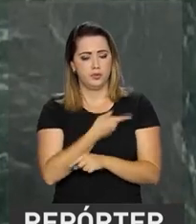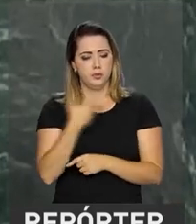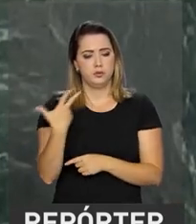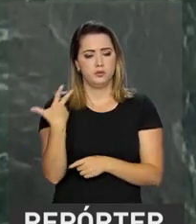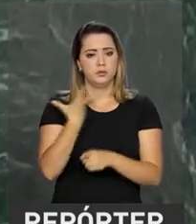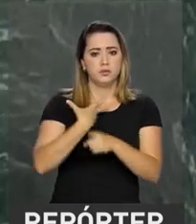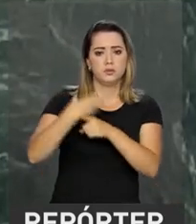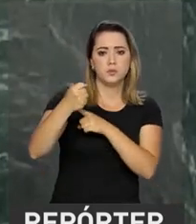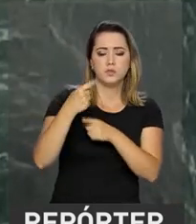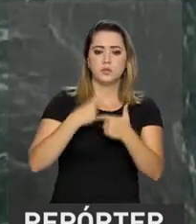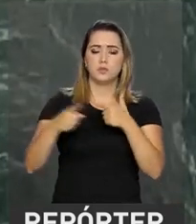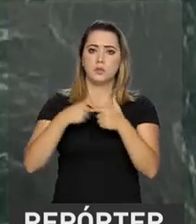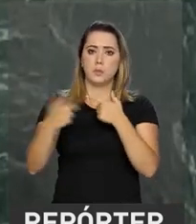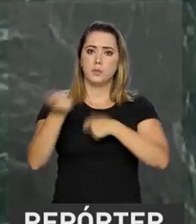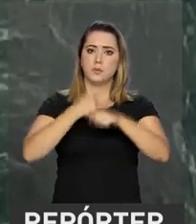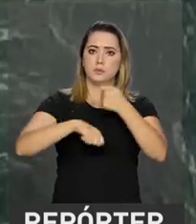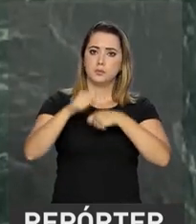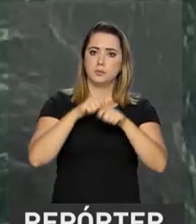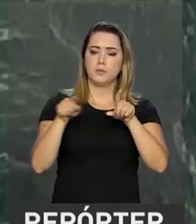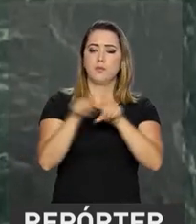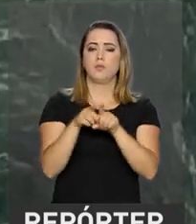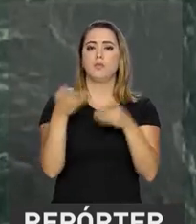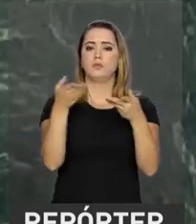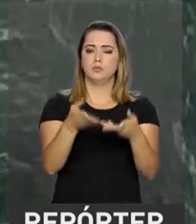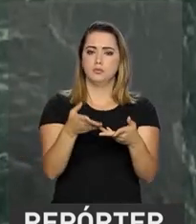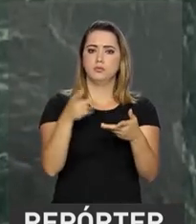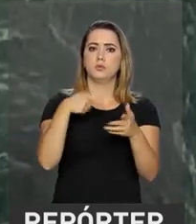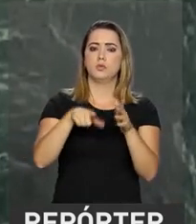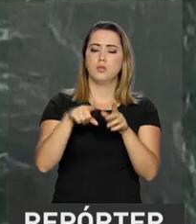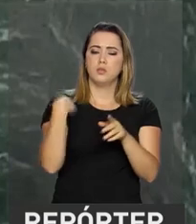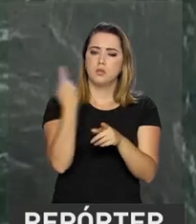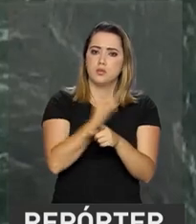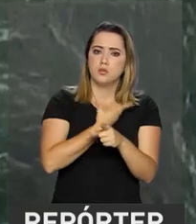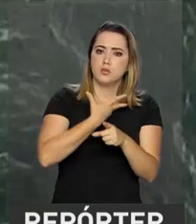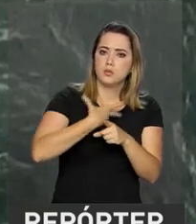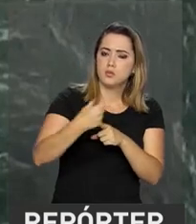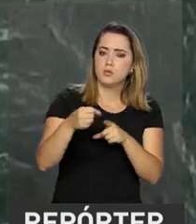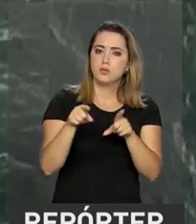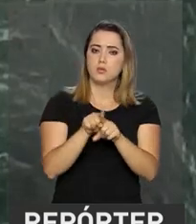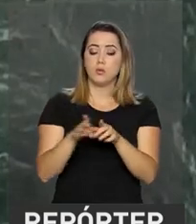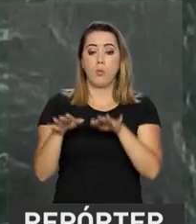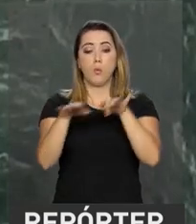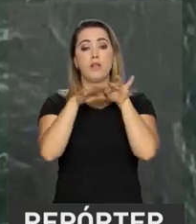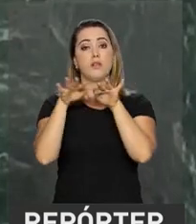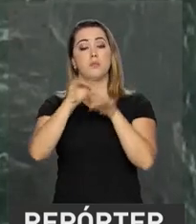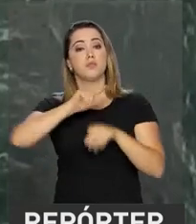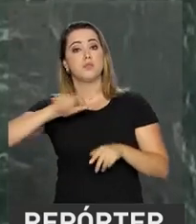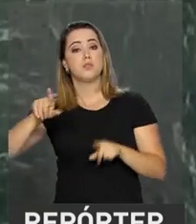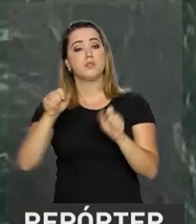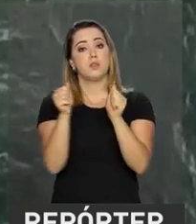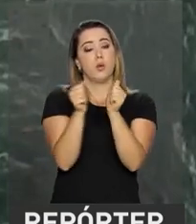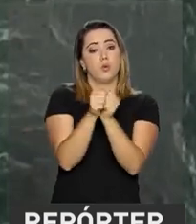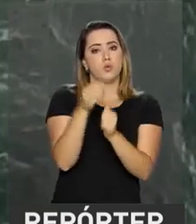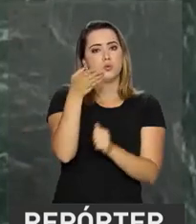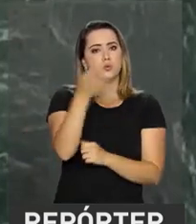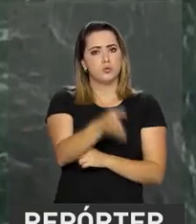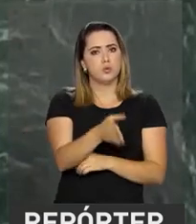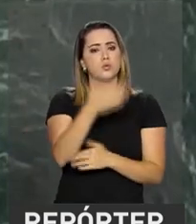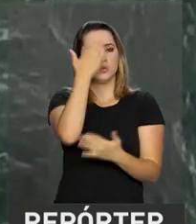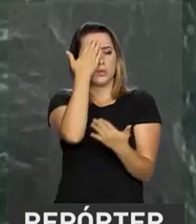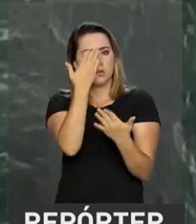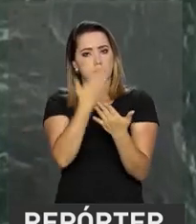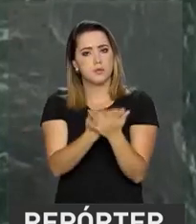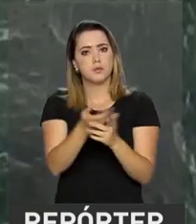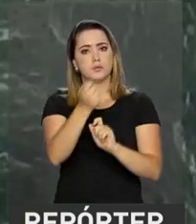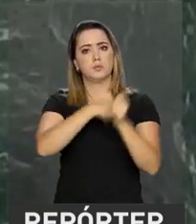superando uma crise econômica sem precedentes. Estamos resgatando o equilíbrio fiscal e, com ele, a